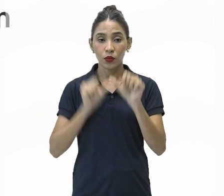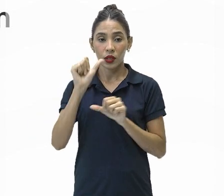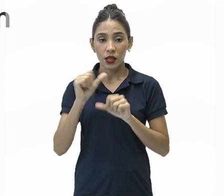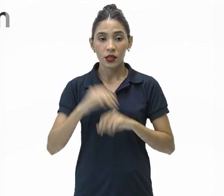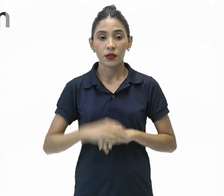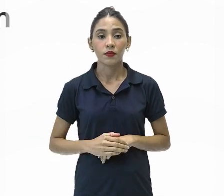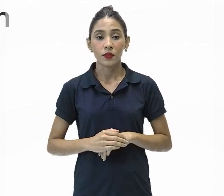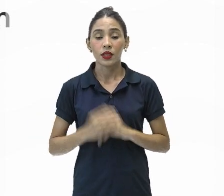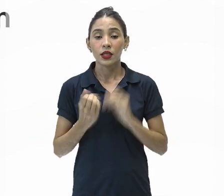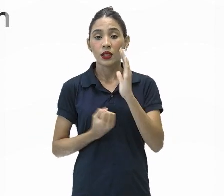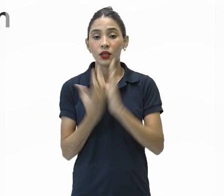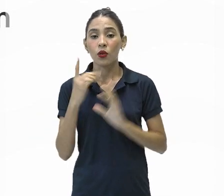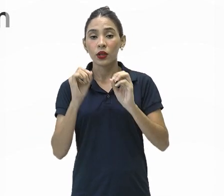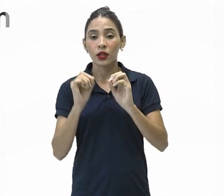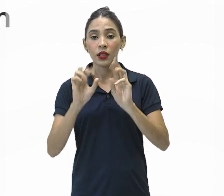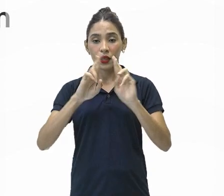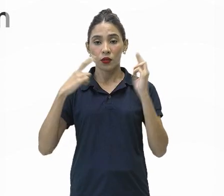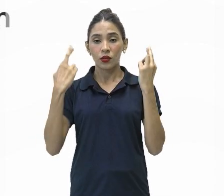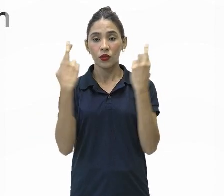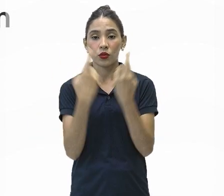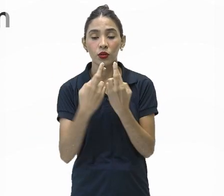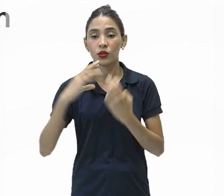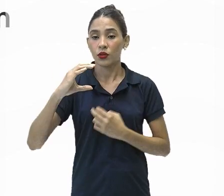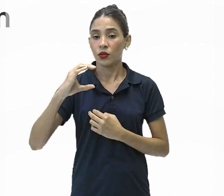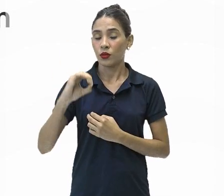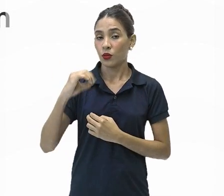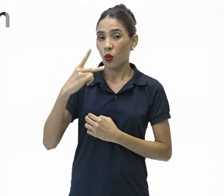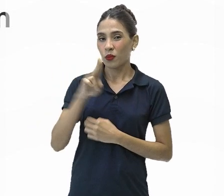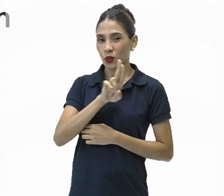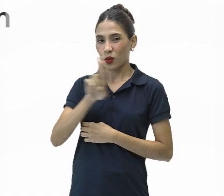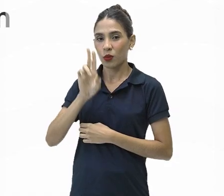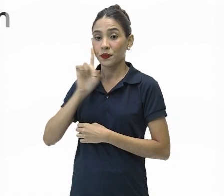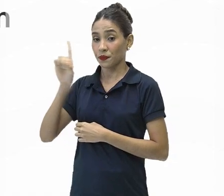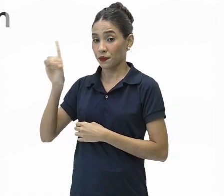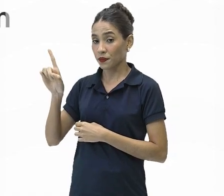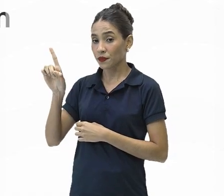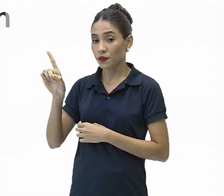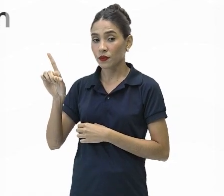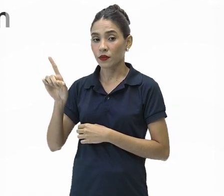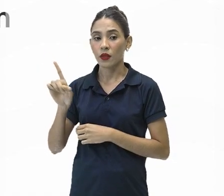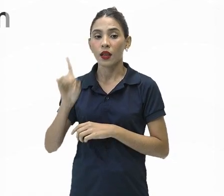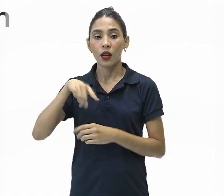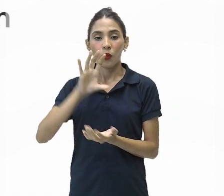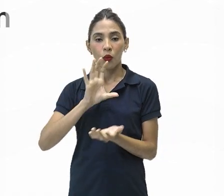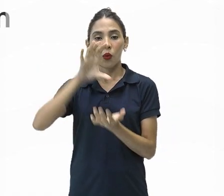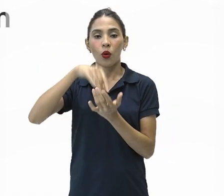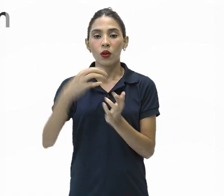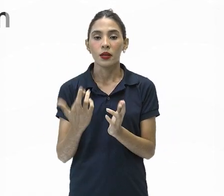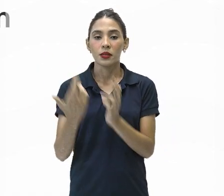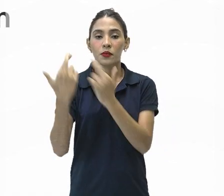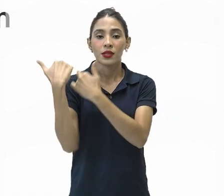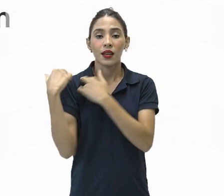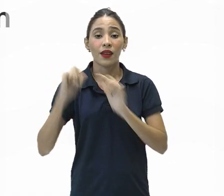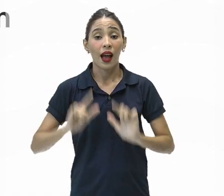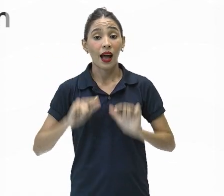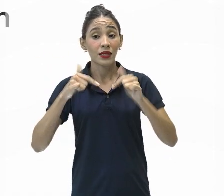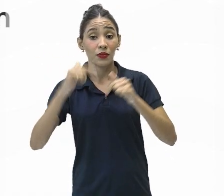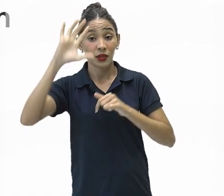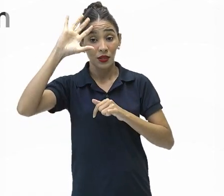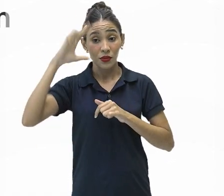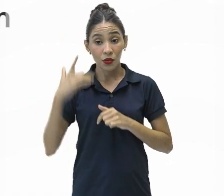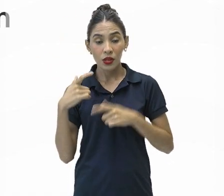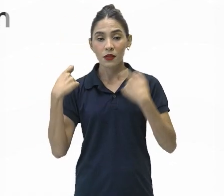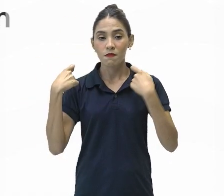Clima criou a Conferência das Partes, que a gente chama de COP, como órgão responsável por tomar